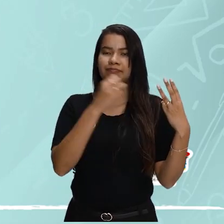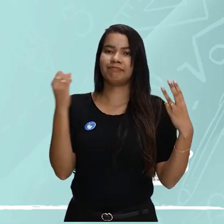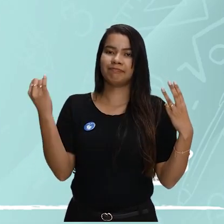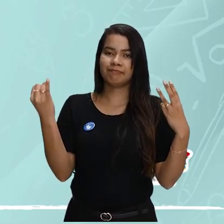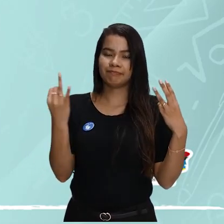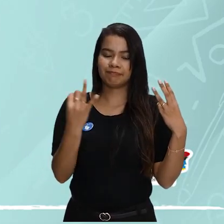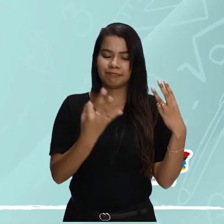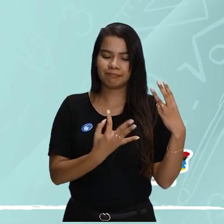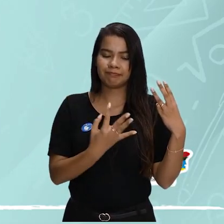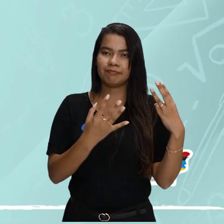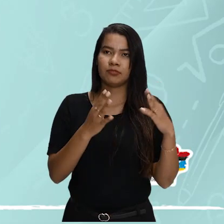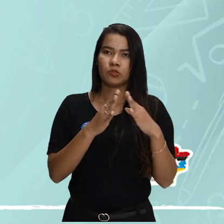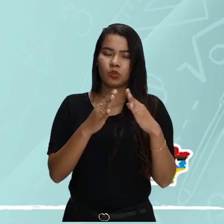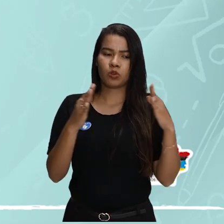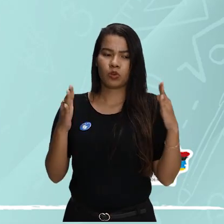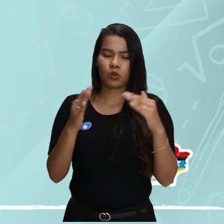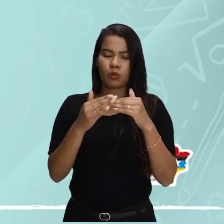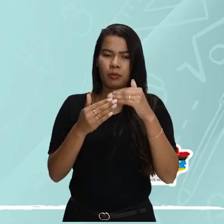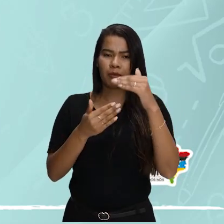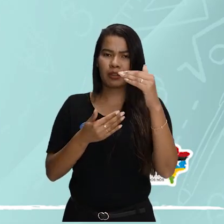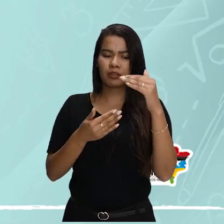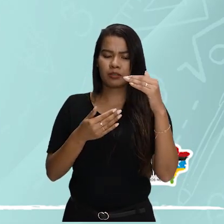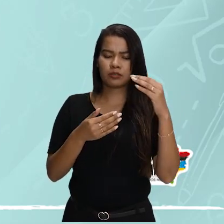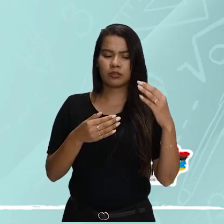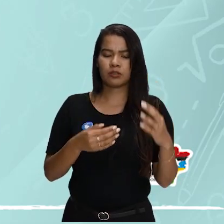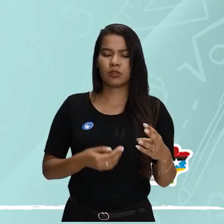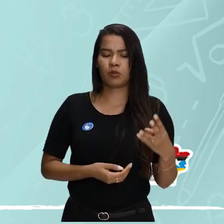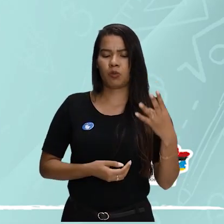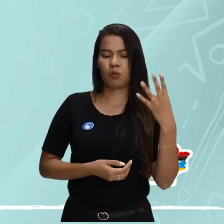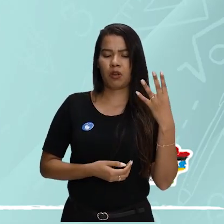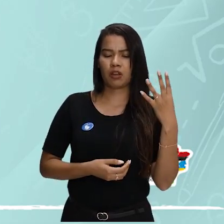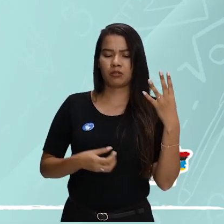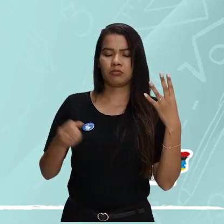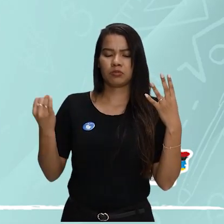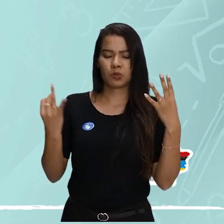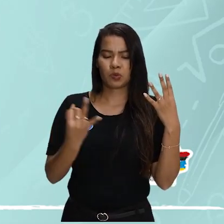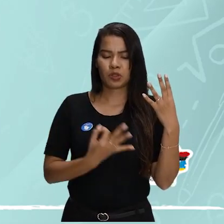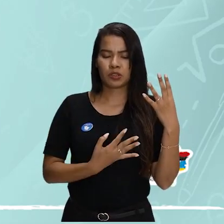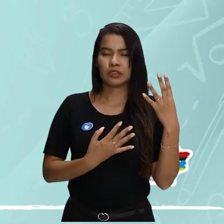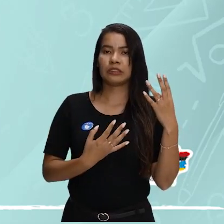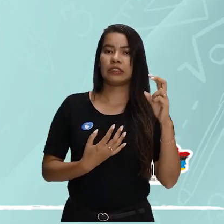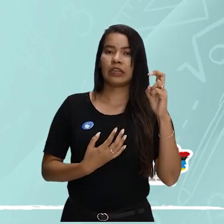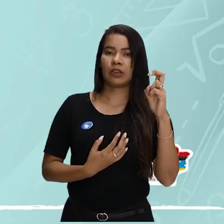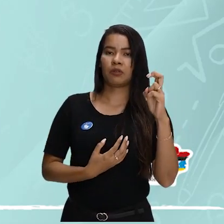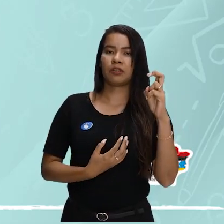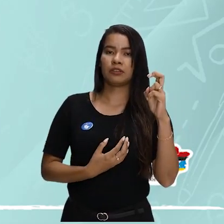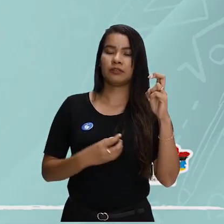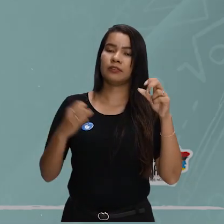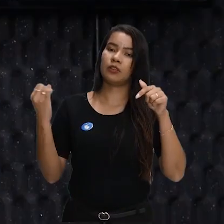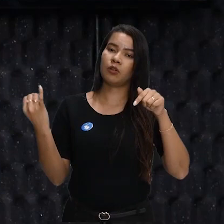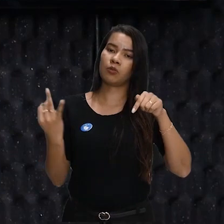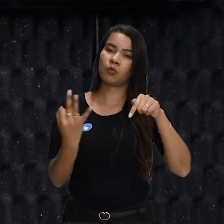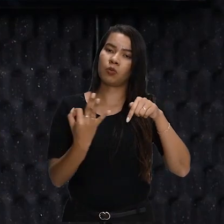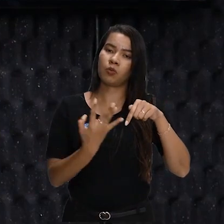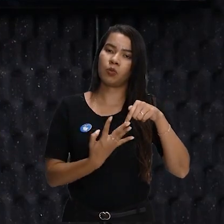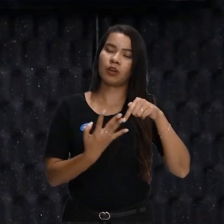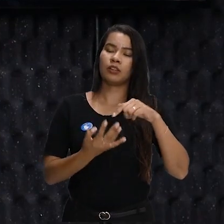de inseto é um quantitativo contínuo, tem a ver com medida. E a classe social é um